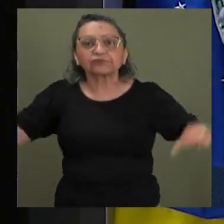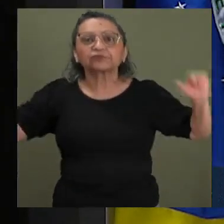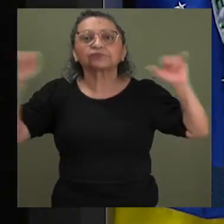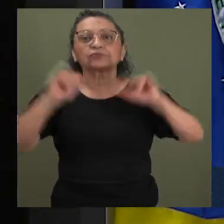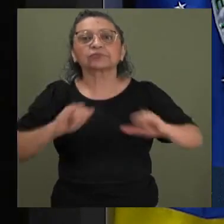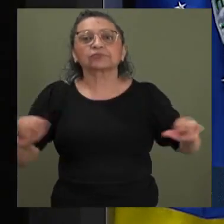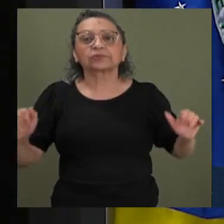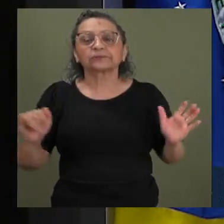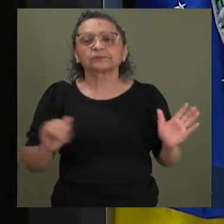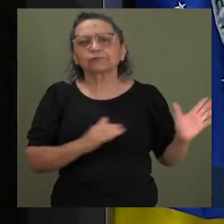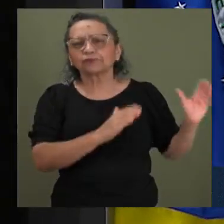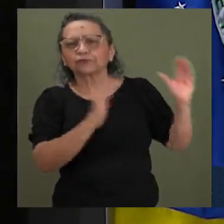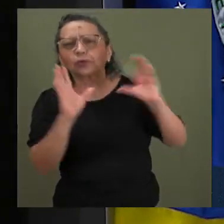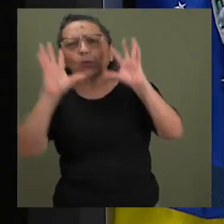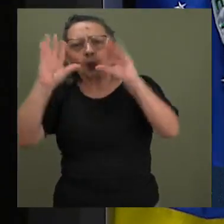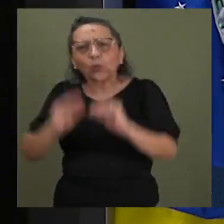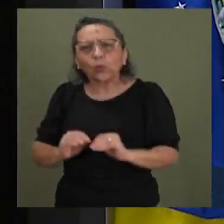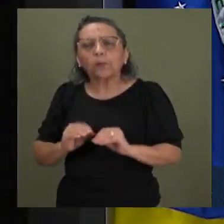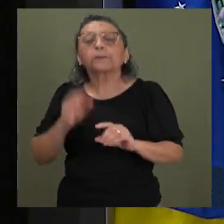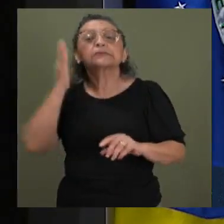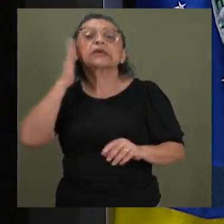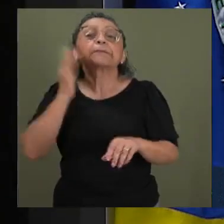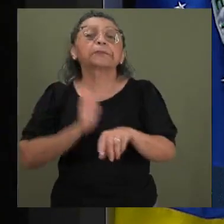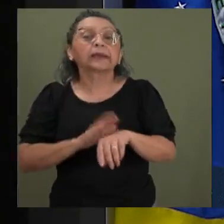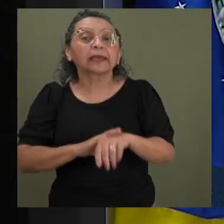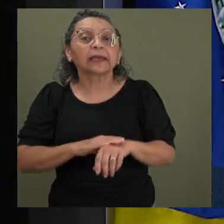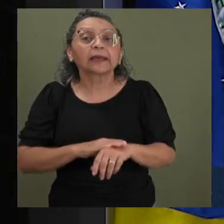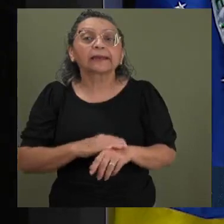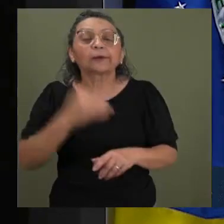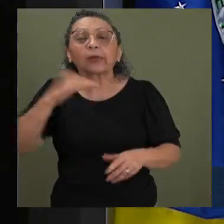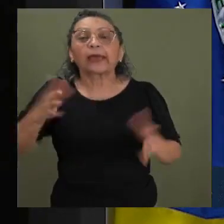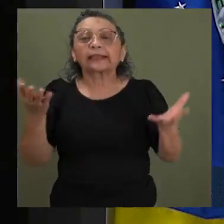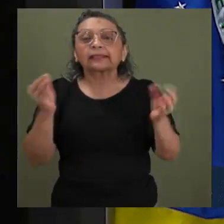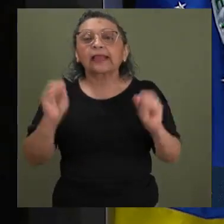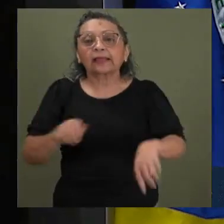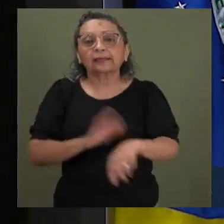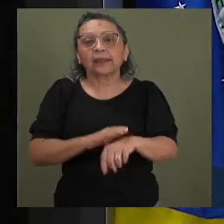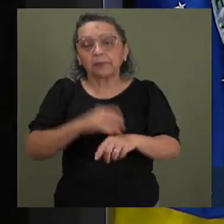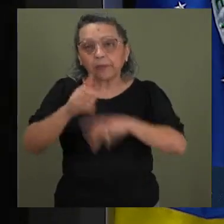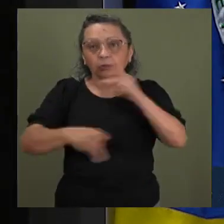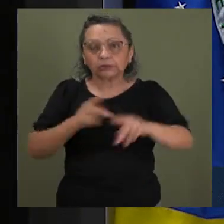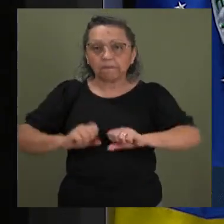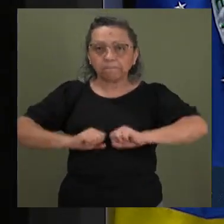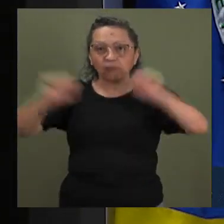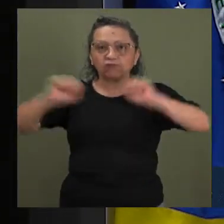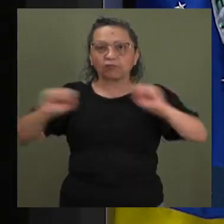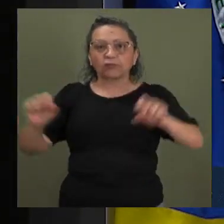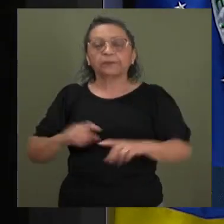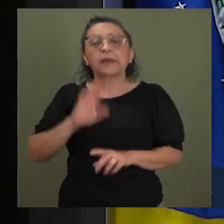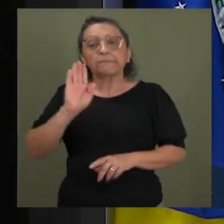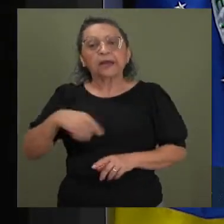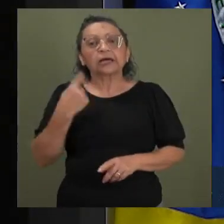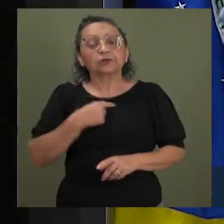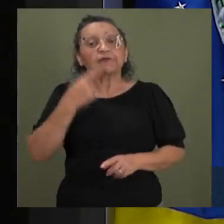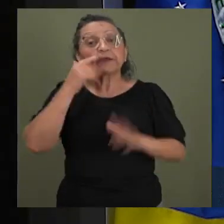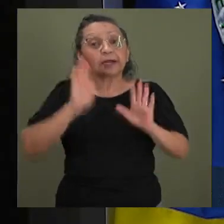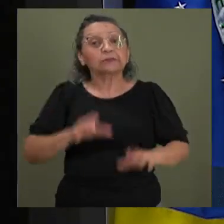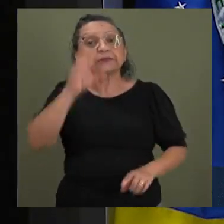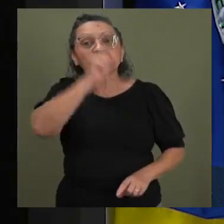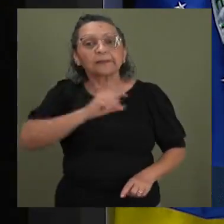No final do expediente aqui, sabe para quê? Para não dar tempo de reação da população. Mas nós passamos o final de